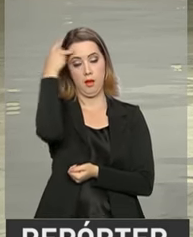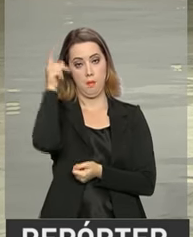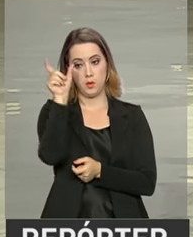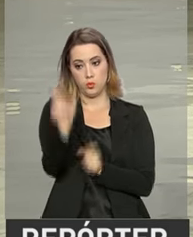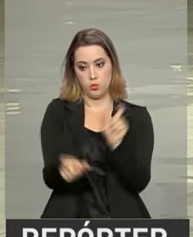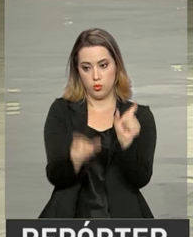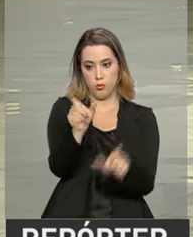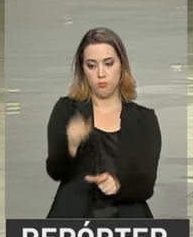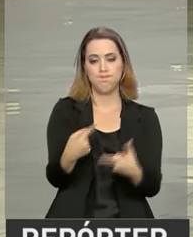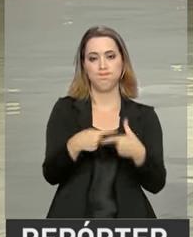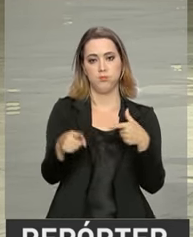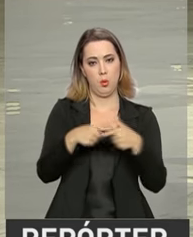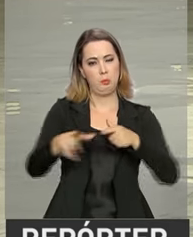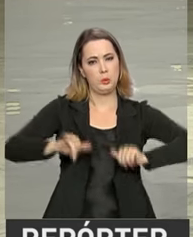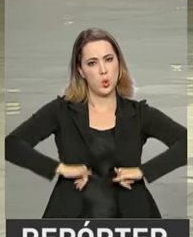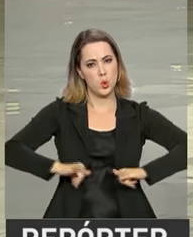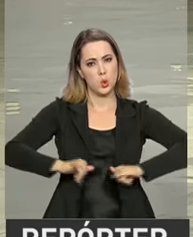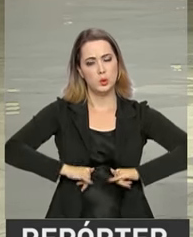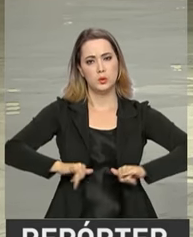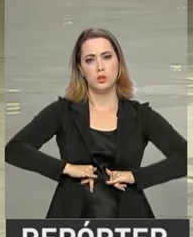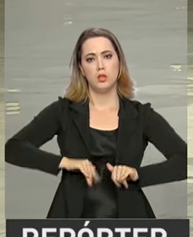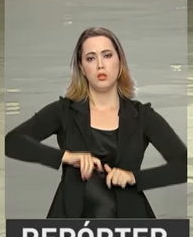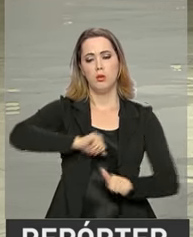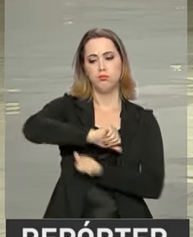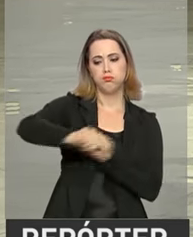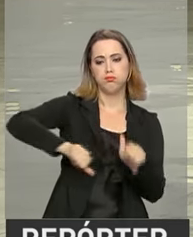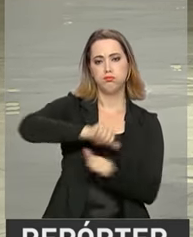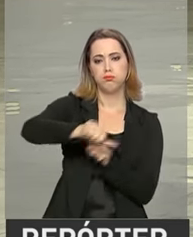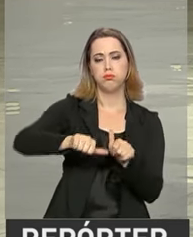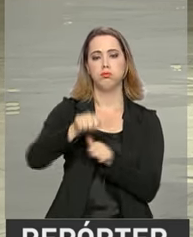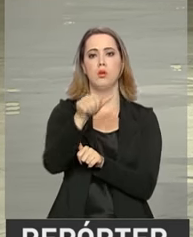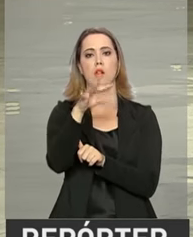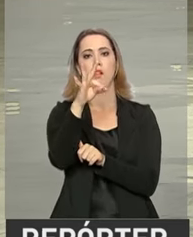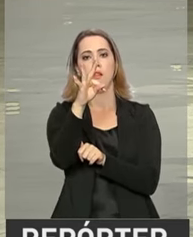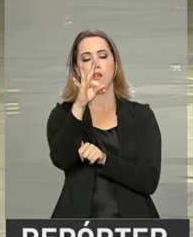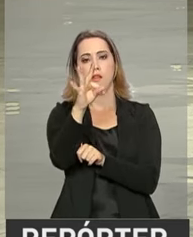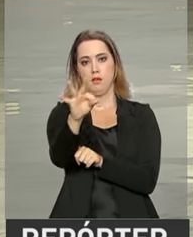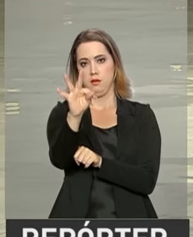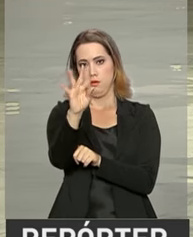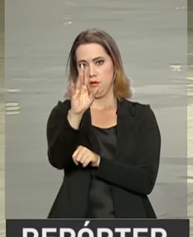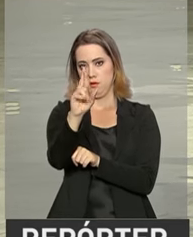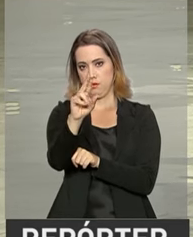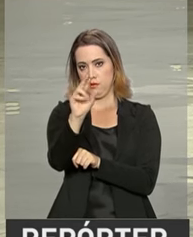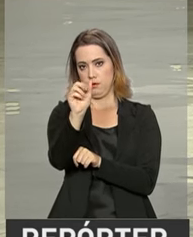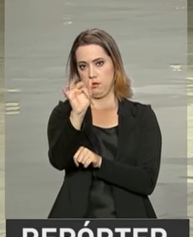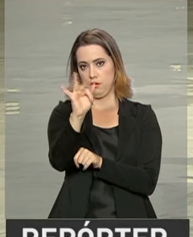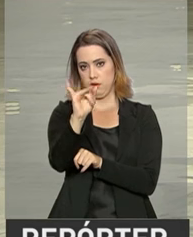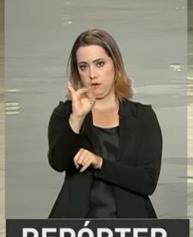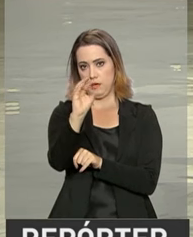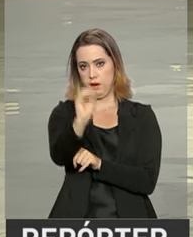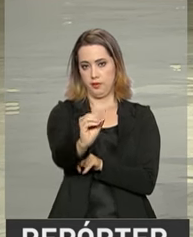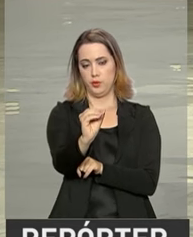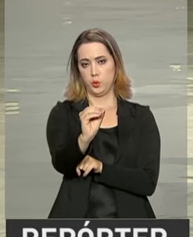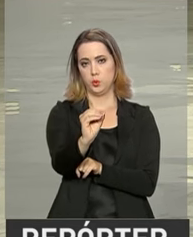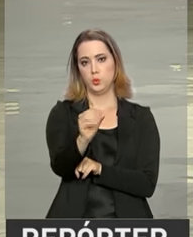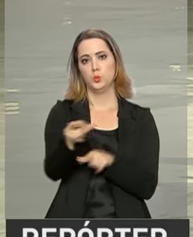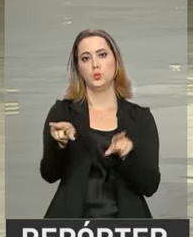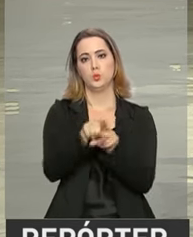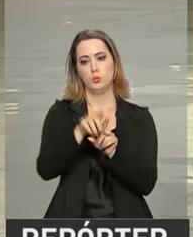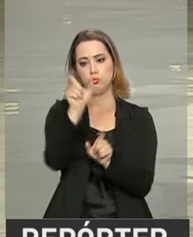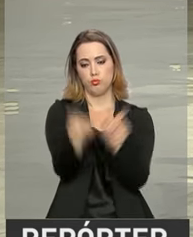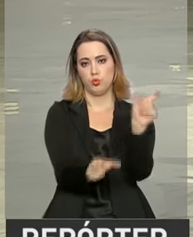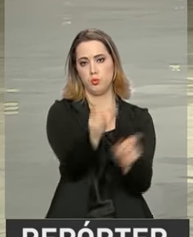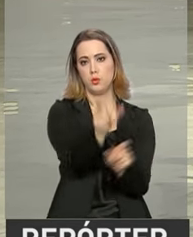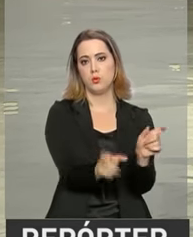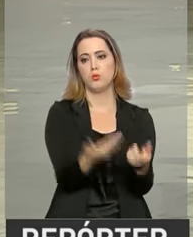oferecido um sistema de assistência social por exemplo as pessoas que forem traficadas ao Brasil